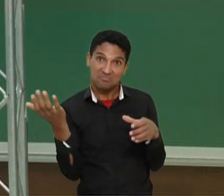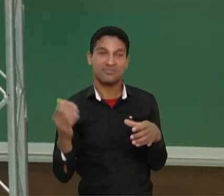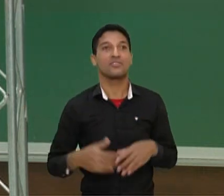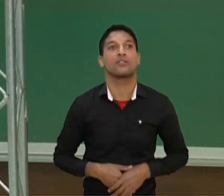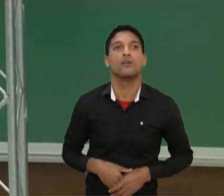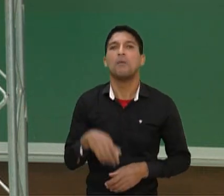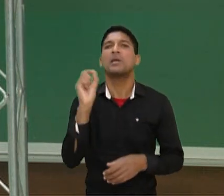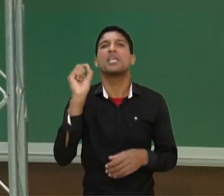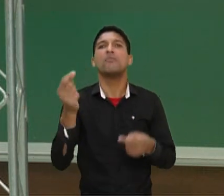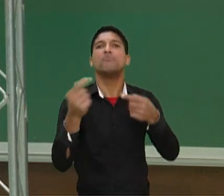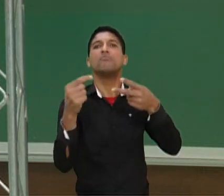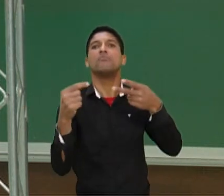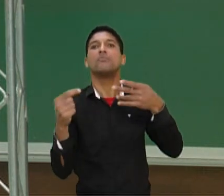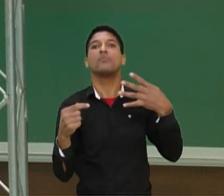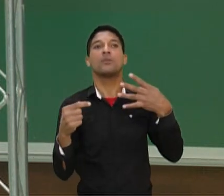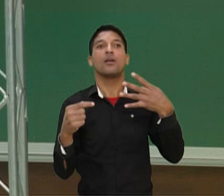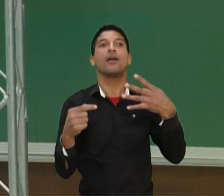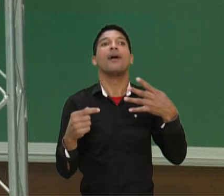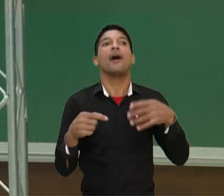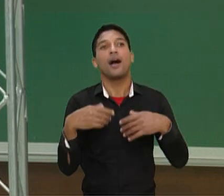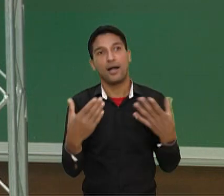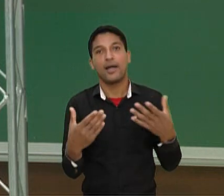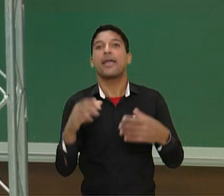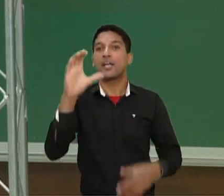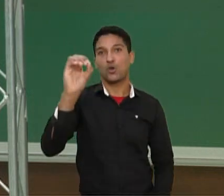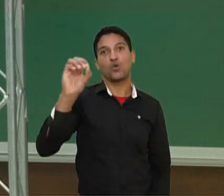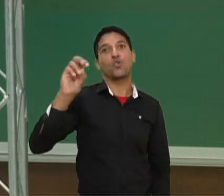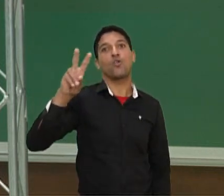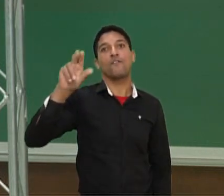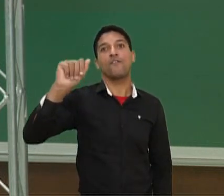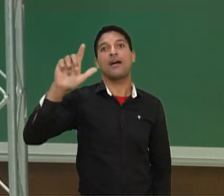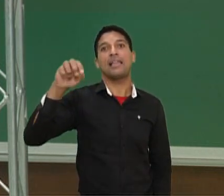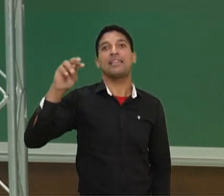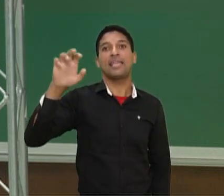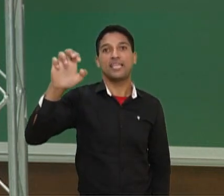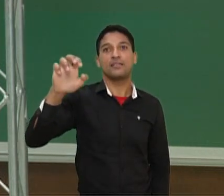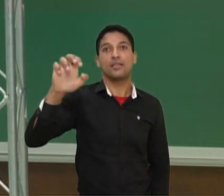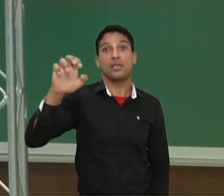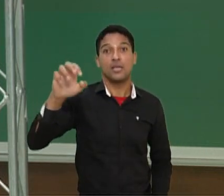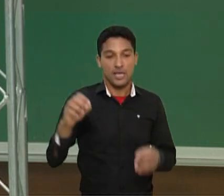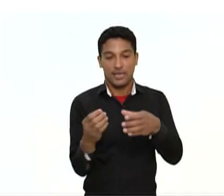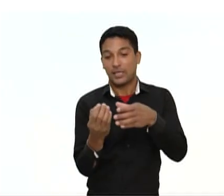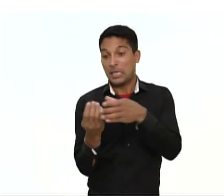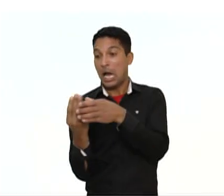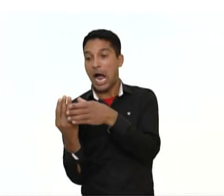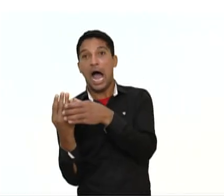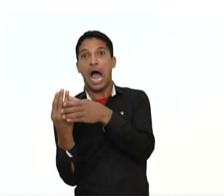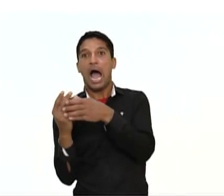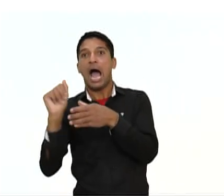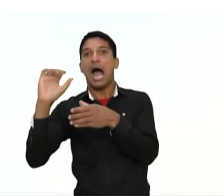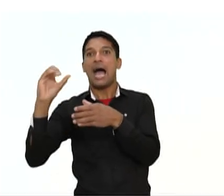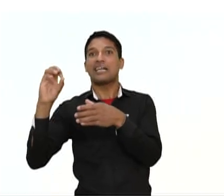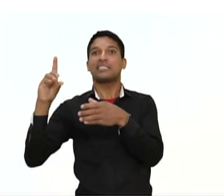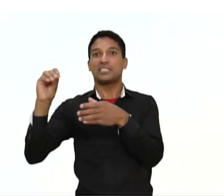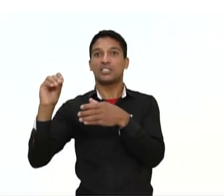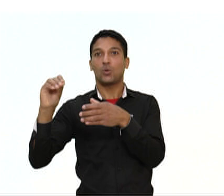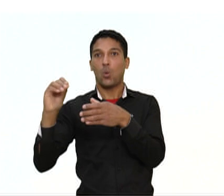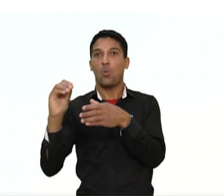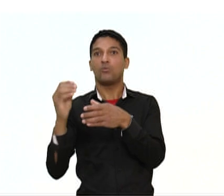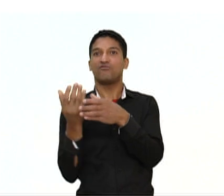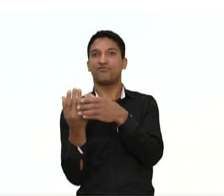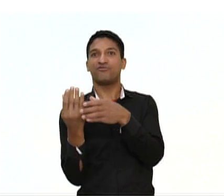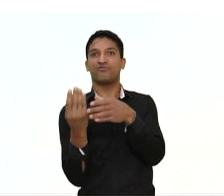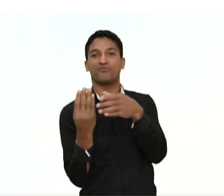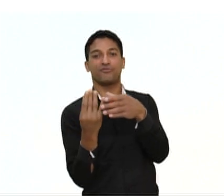são eles, galera? São todos os compostos covalentes que não são os ácidos. Professor, quais são os ácidos, só para eu